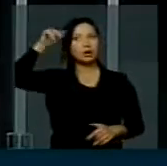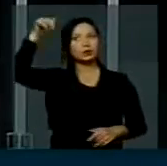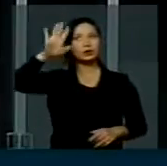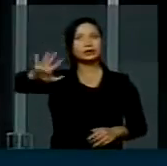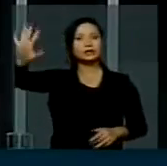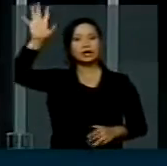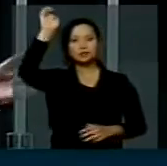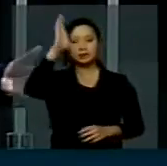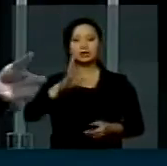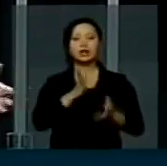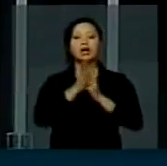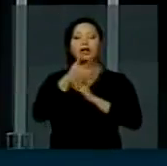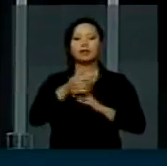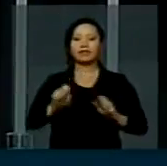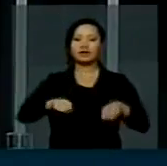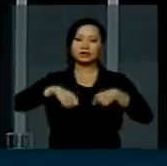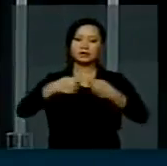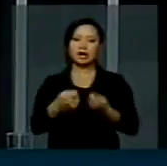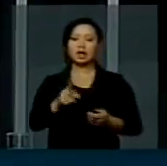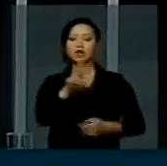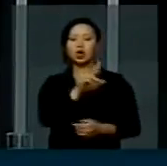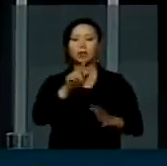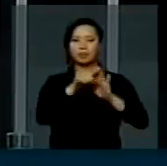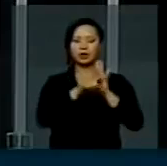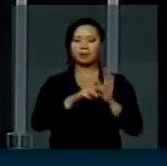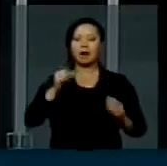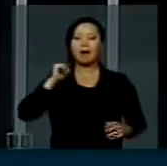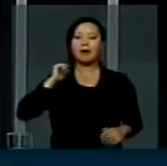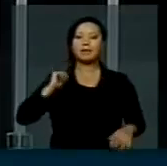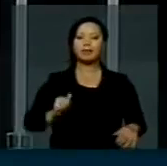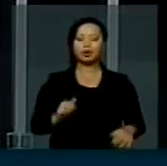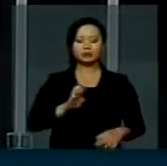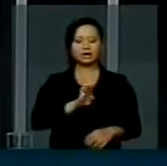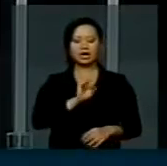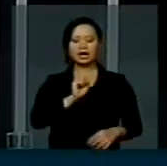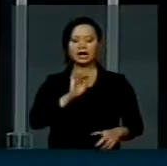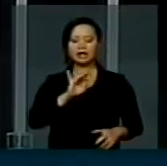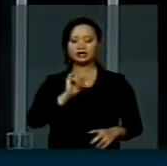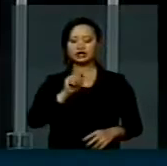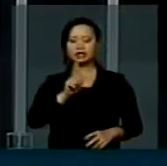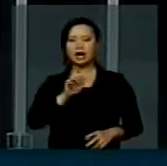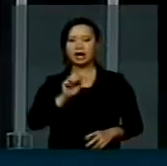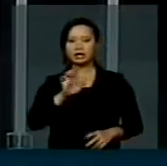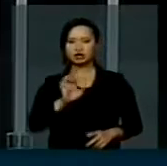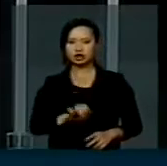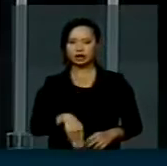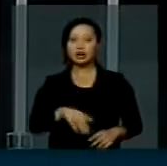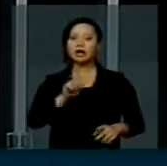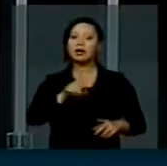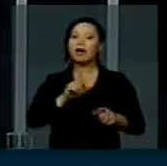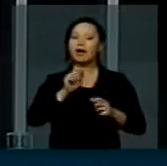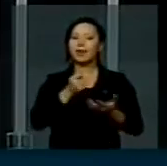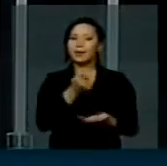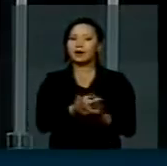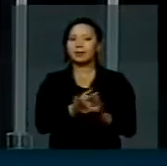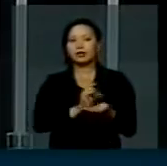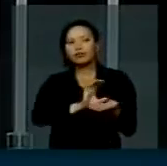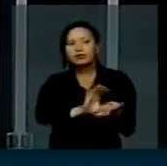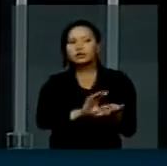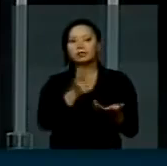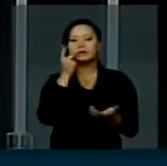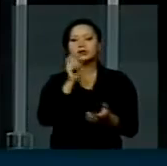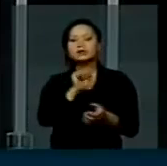do Bolsa Estiagem. Todos nós sabemos que as transferências sociais, tanto Bolsa Família como Bolsa